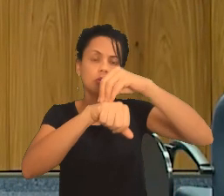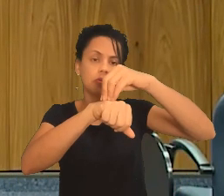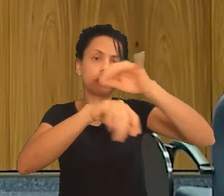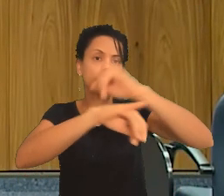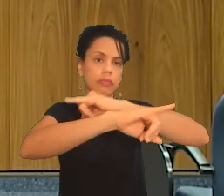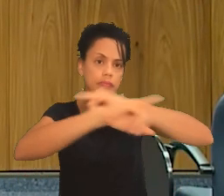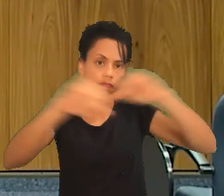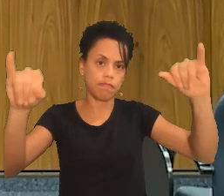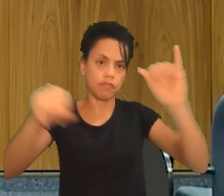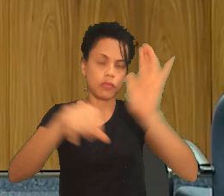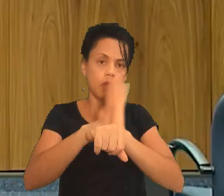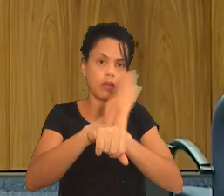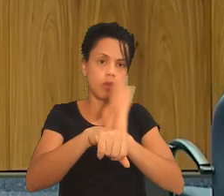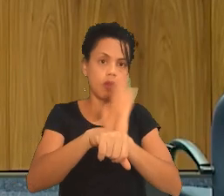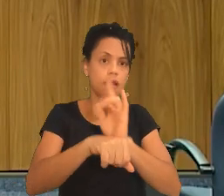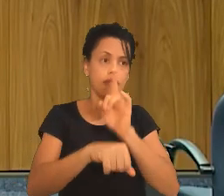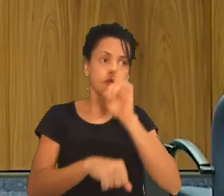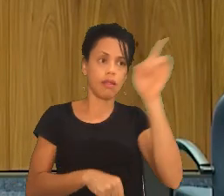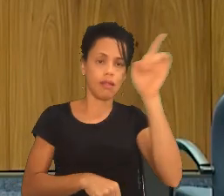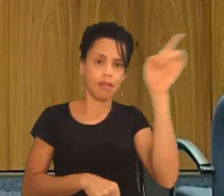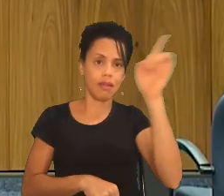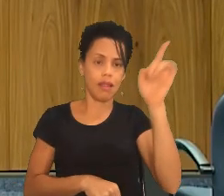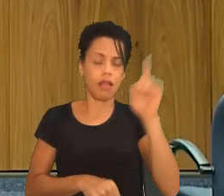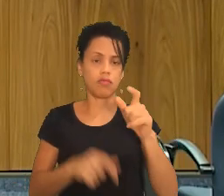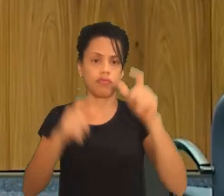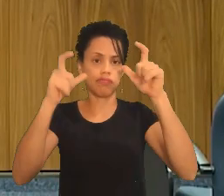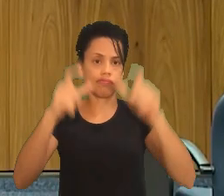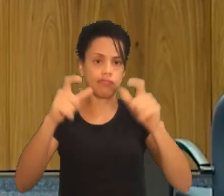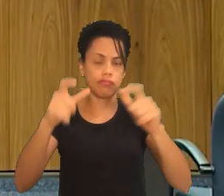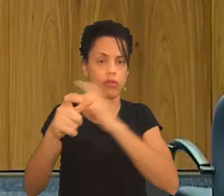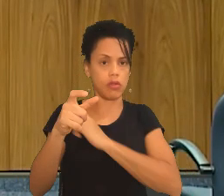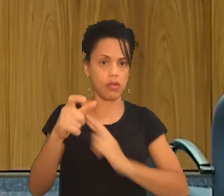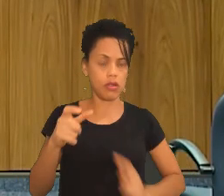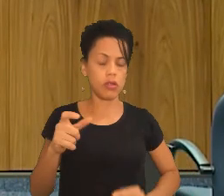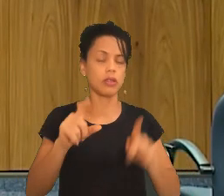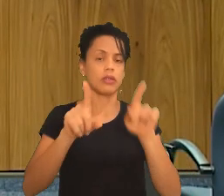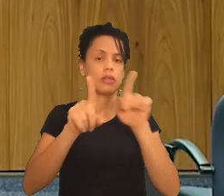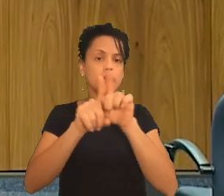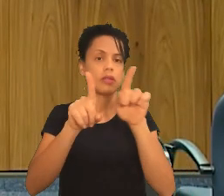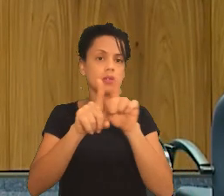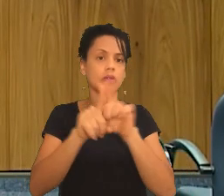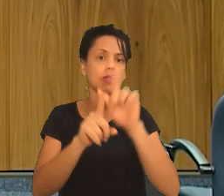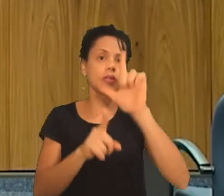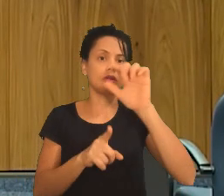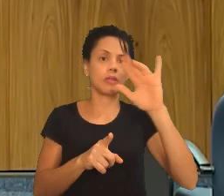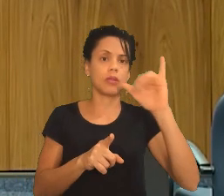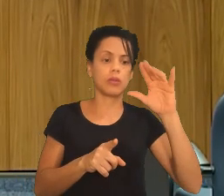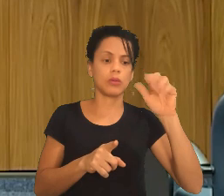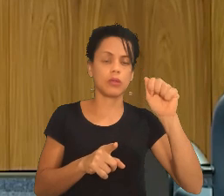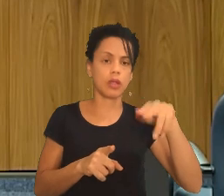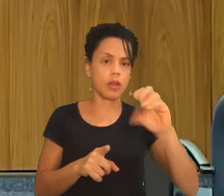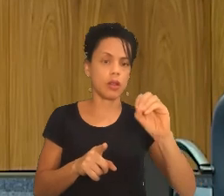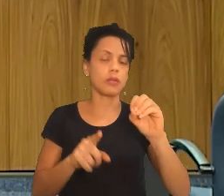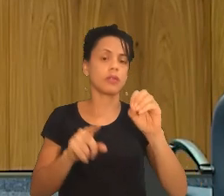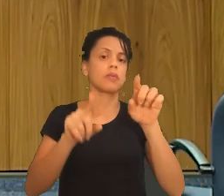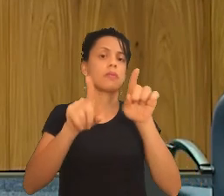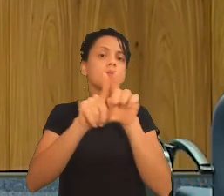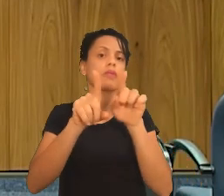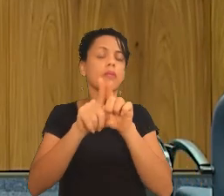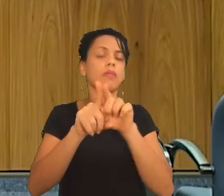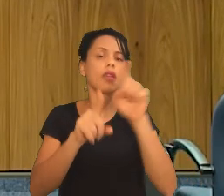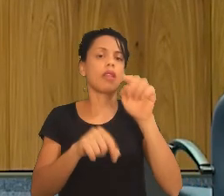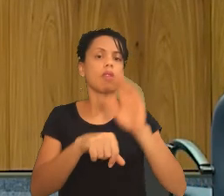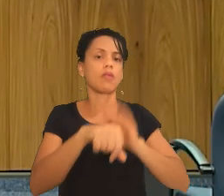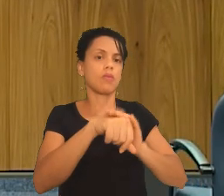na Procuradoria-Geral da República com o Dr. Luciano Maia, que hoje é subprocurador-geral, né?